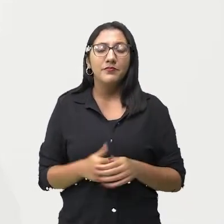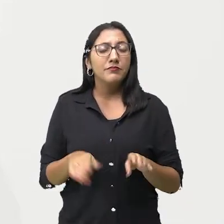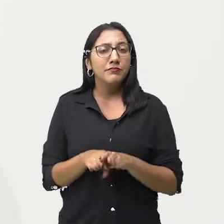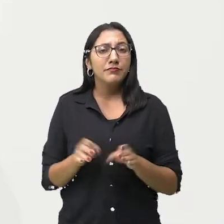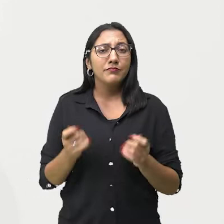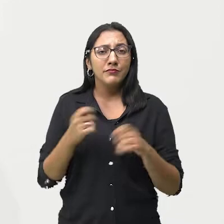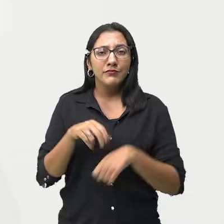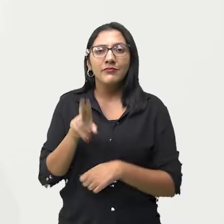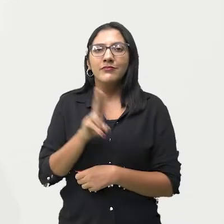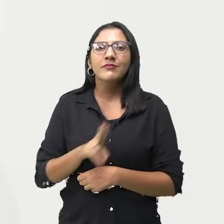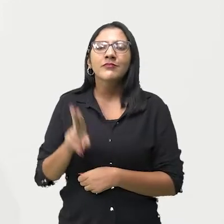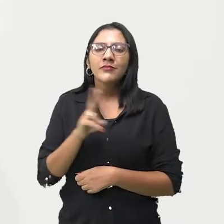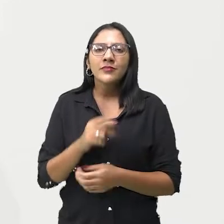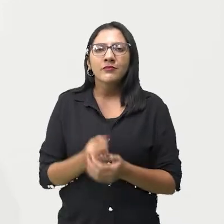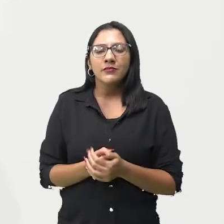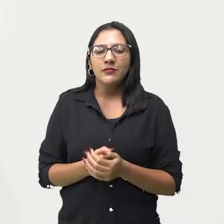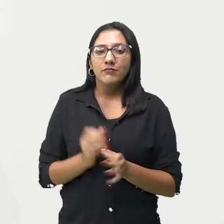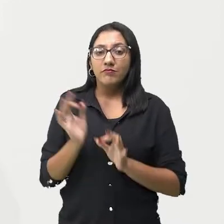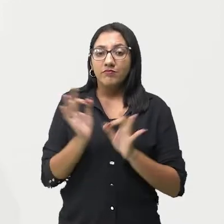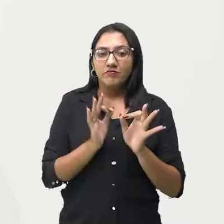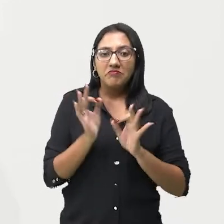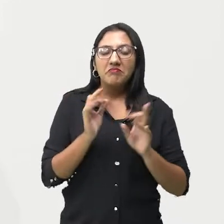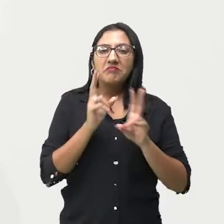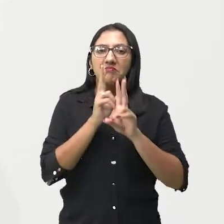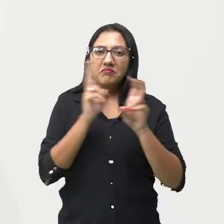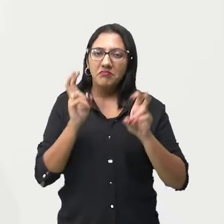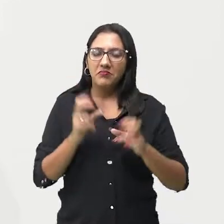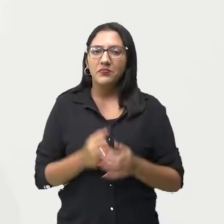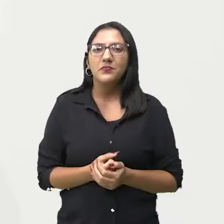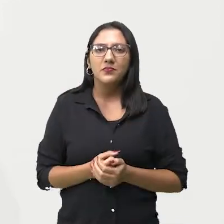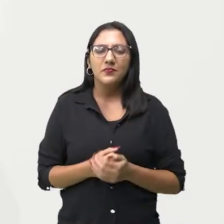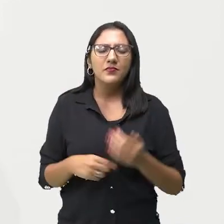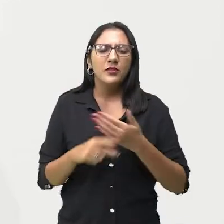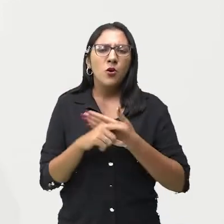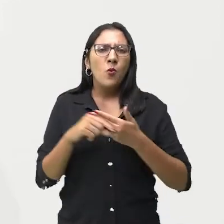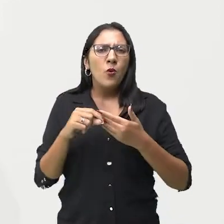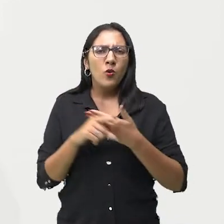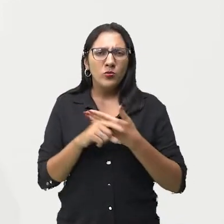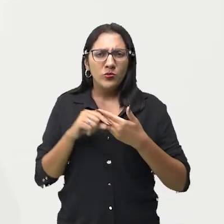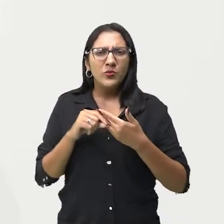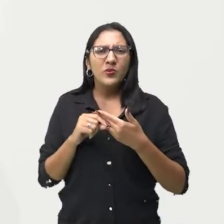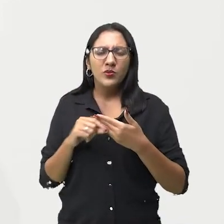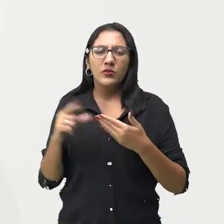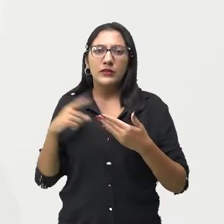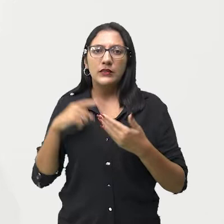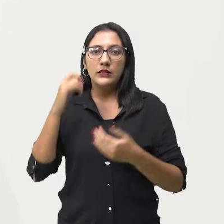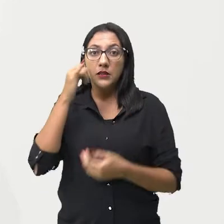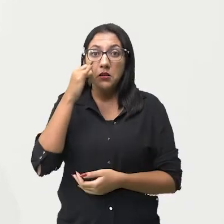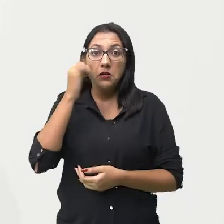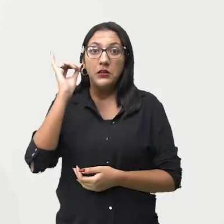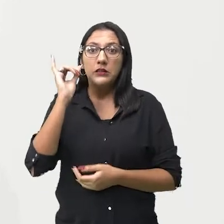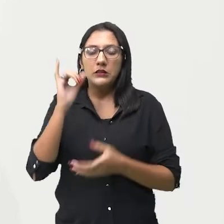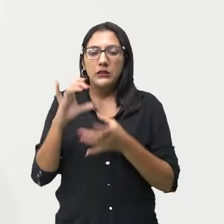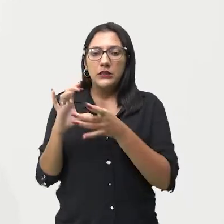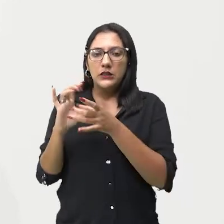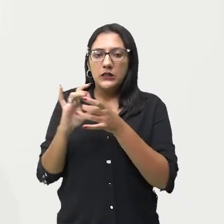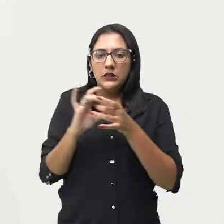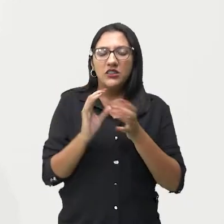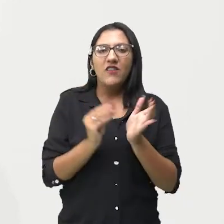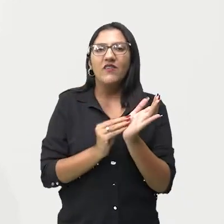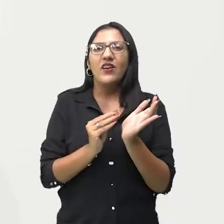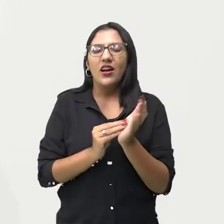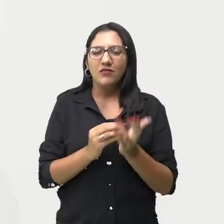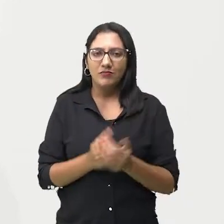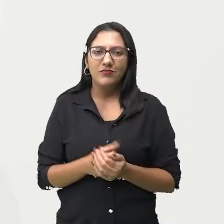servem também para desenvolver o recorte temático. Dessa forma, o autor do texto evita a falta de coesão,